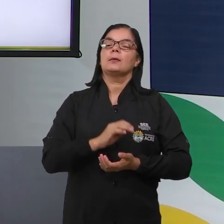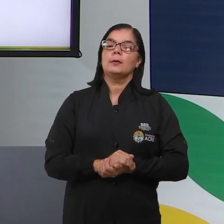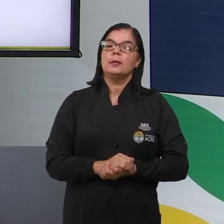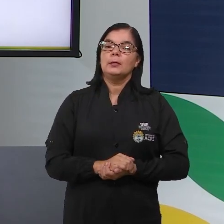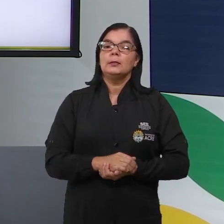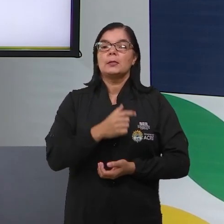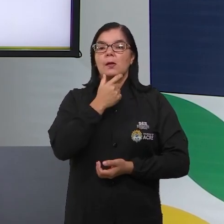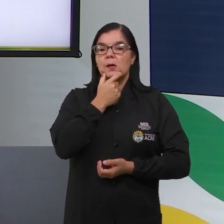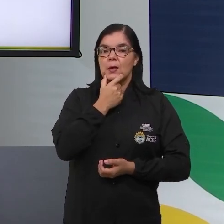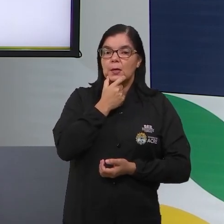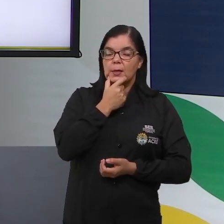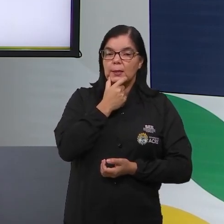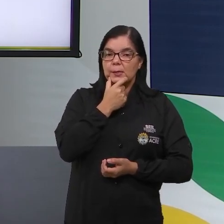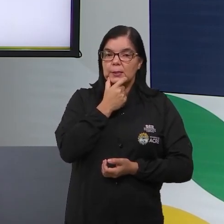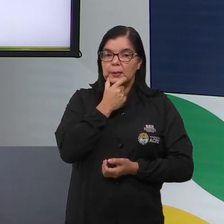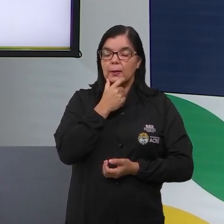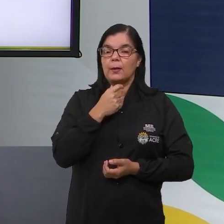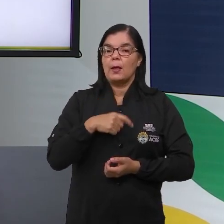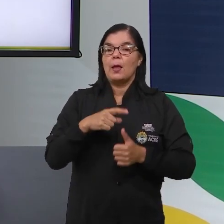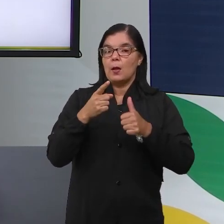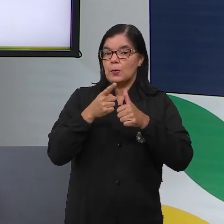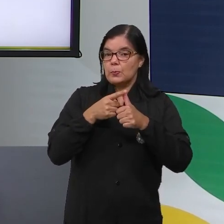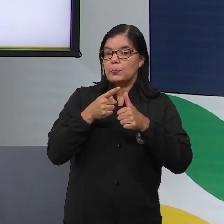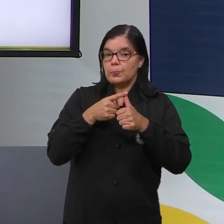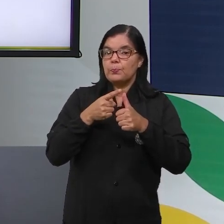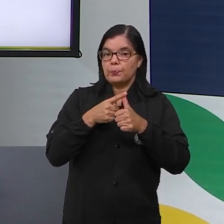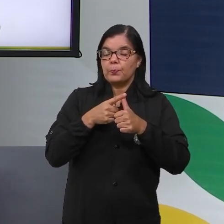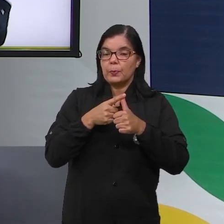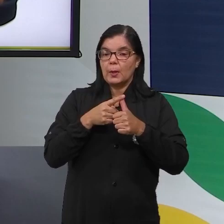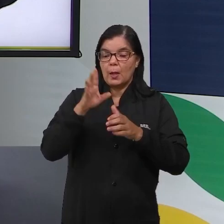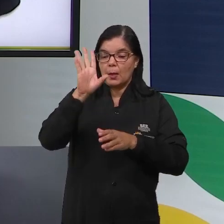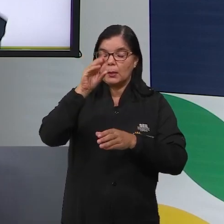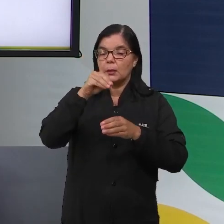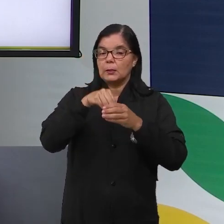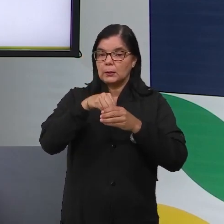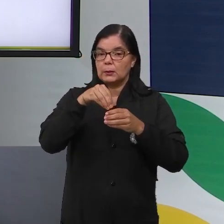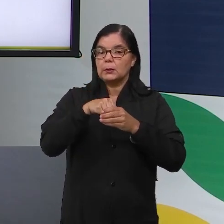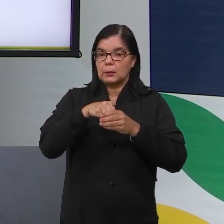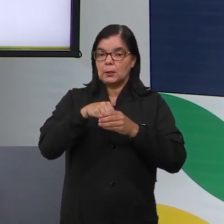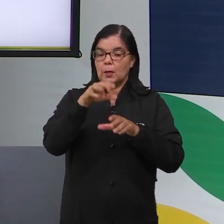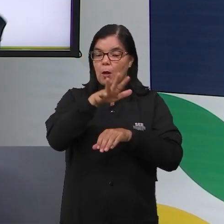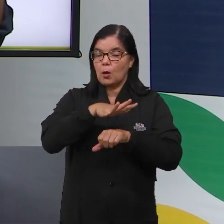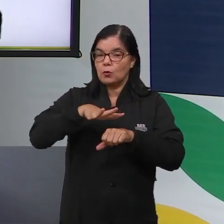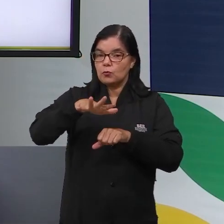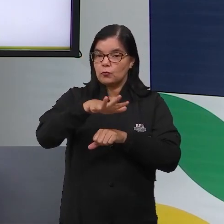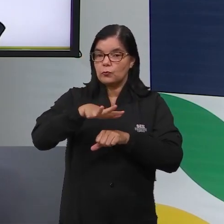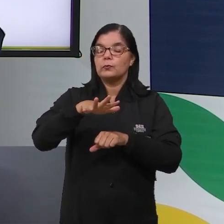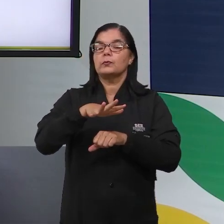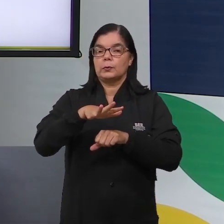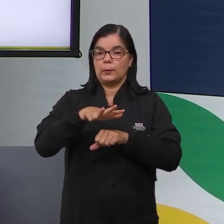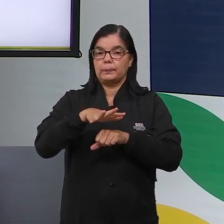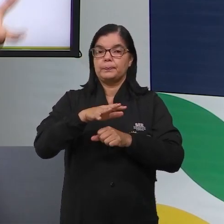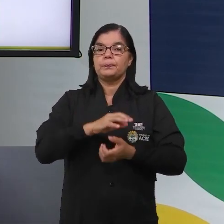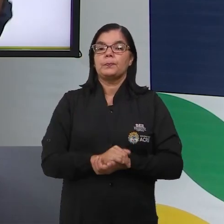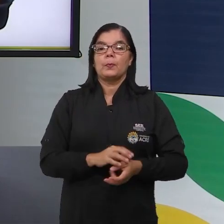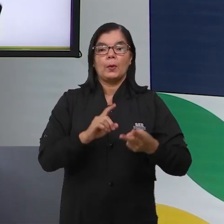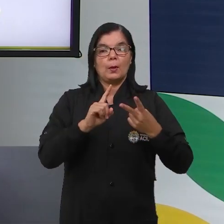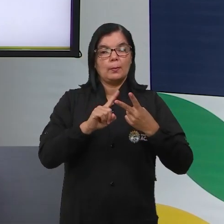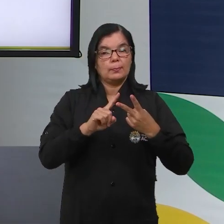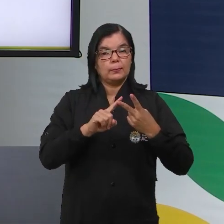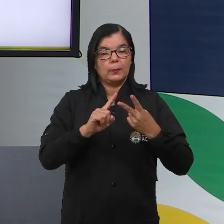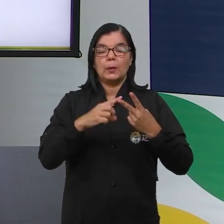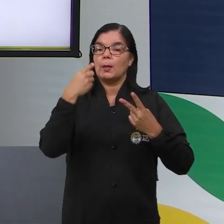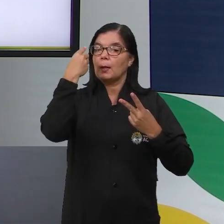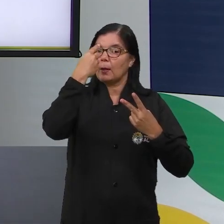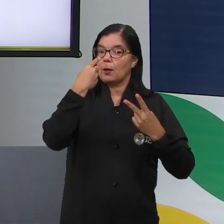o inglês é a prioridade dentro de uma concepção internacional, universal, global. Porém,